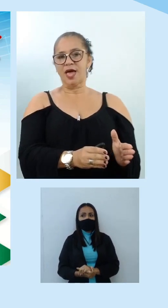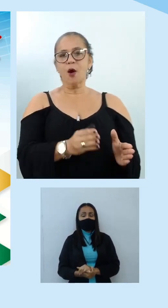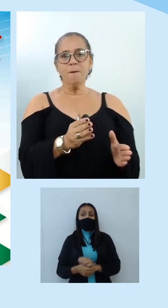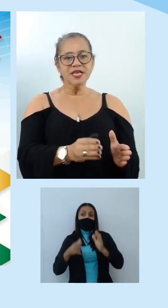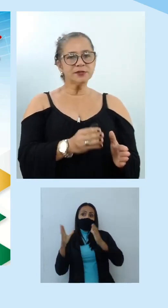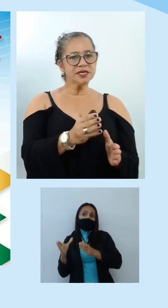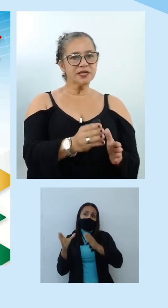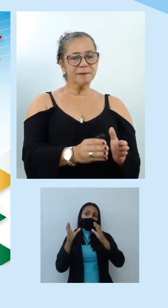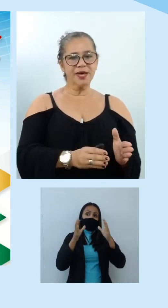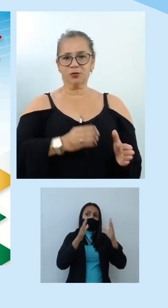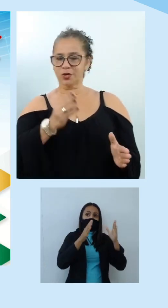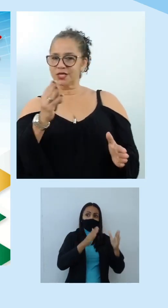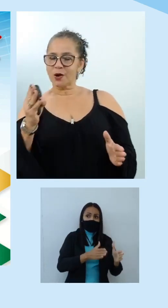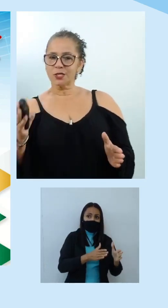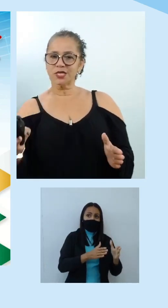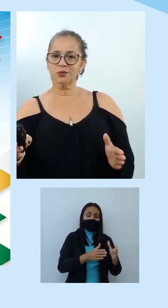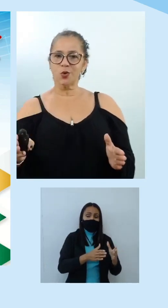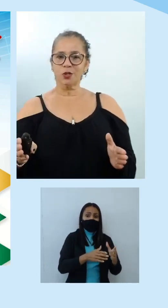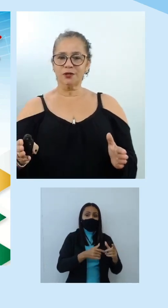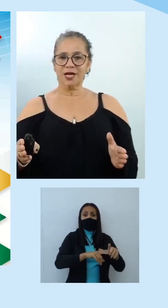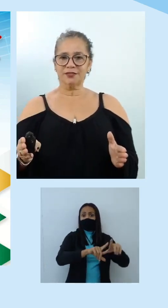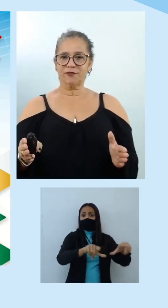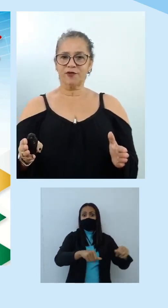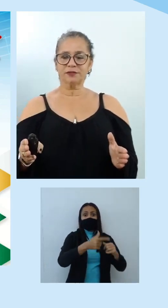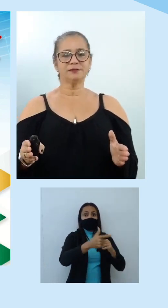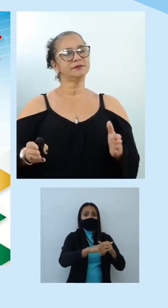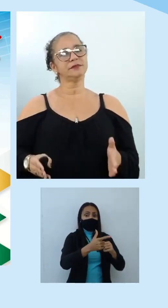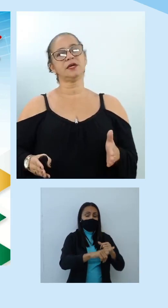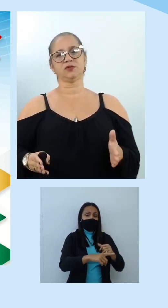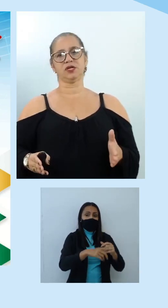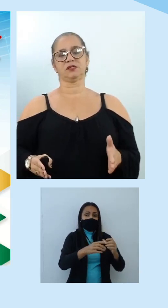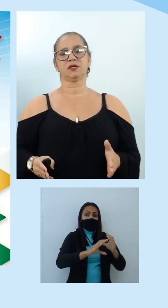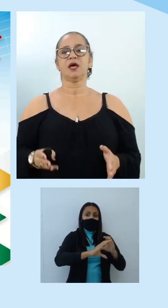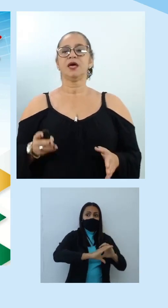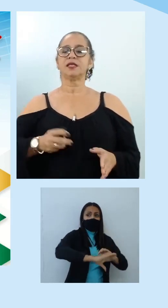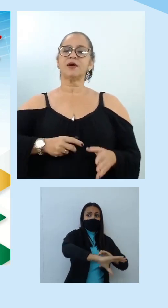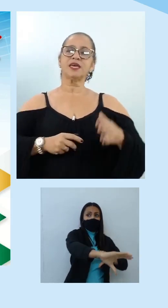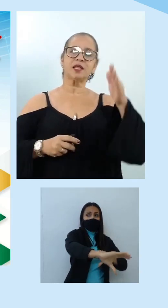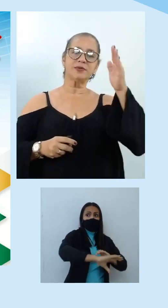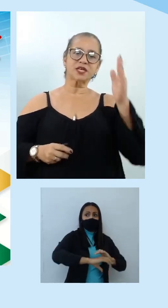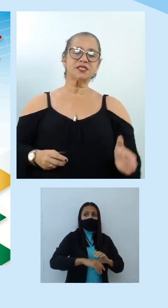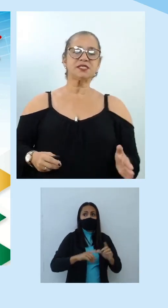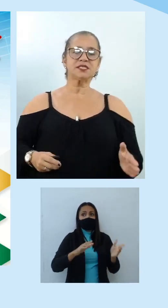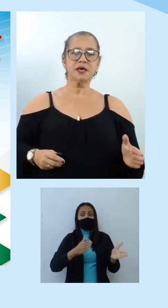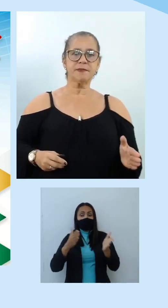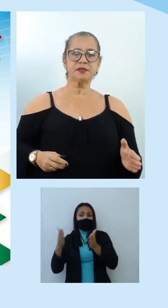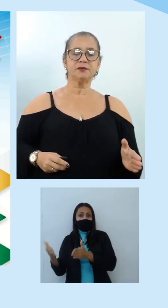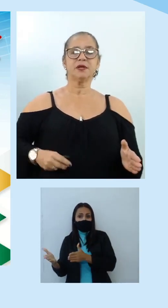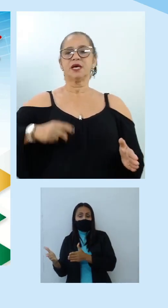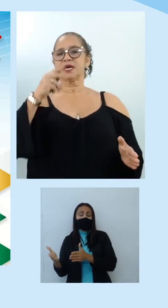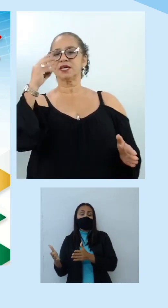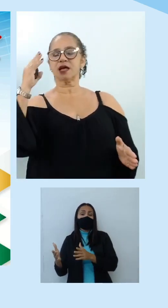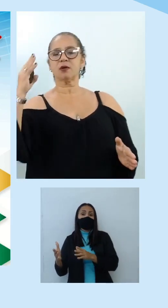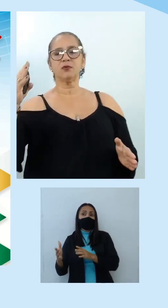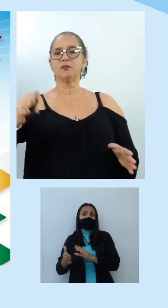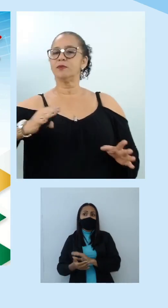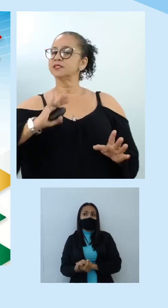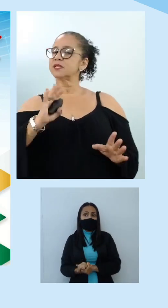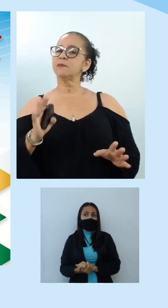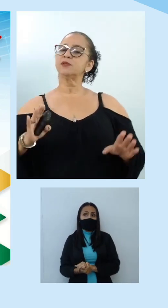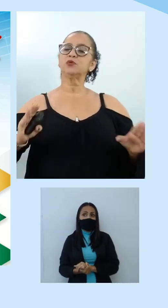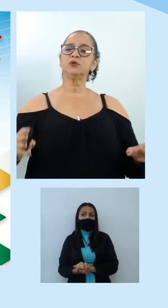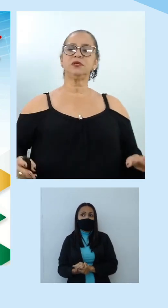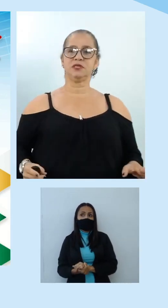slide, é o mesmo saneamento que está acontecendo no outro lado da foto? Não, gente. Então, aqui está uma escassez de saneamento e aqui está